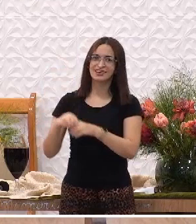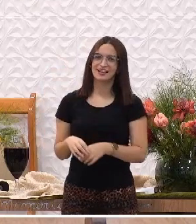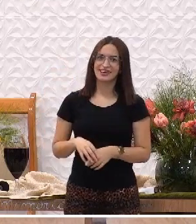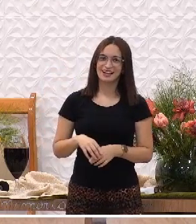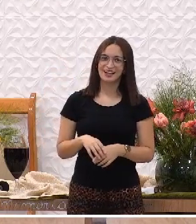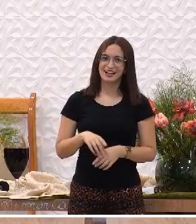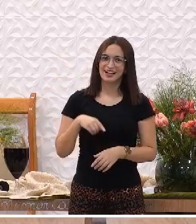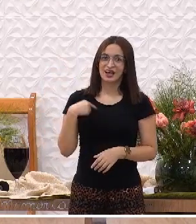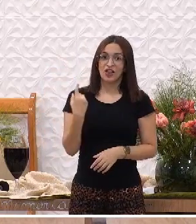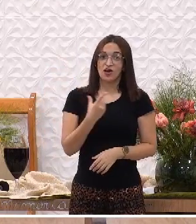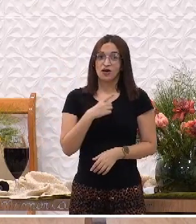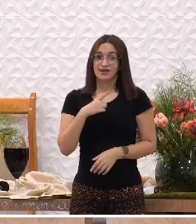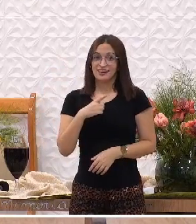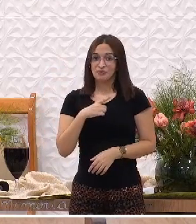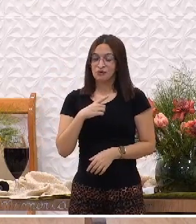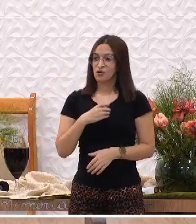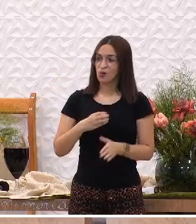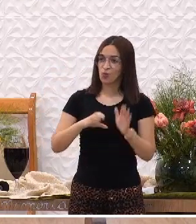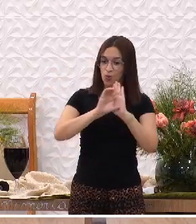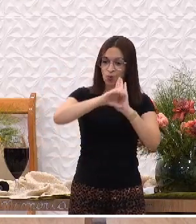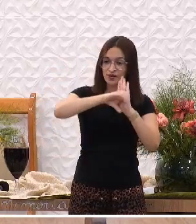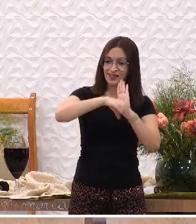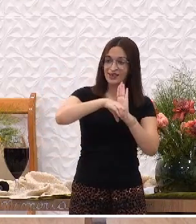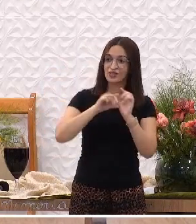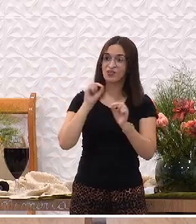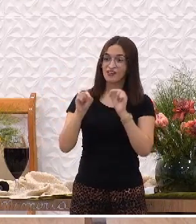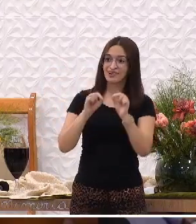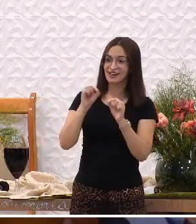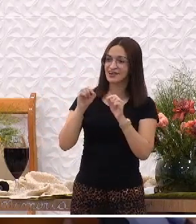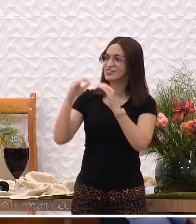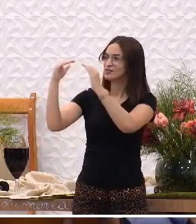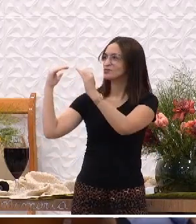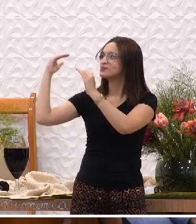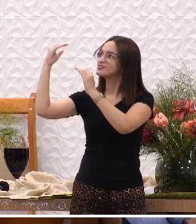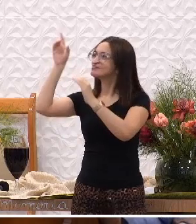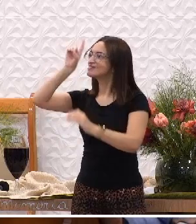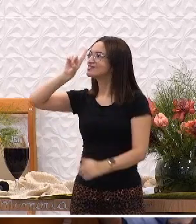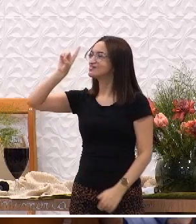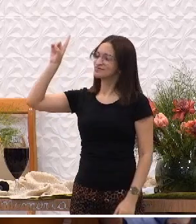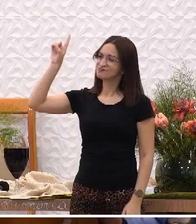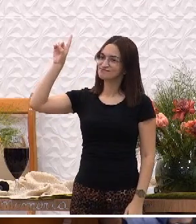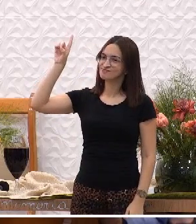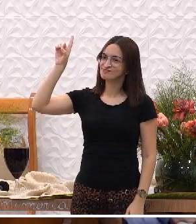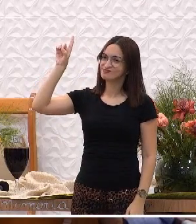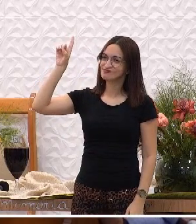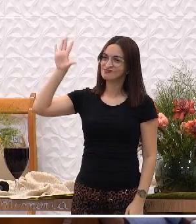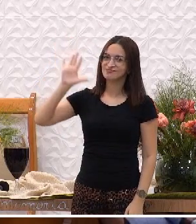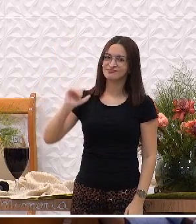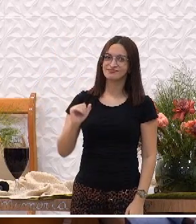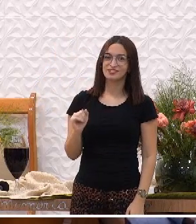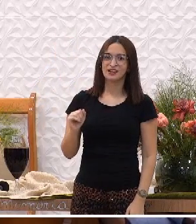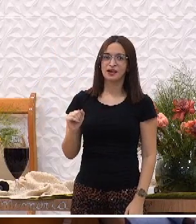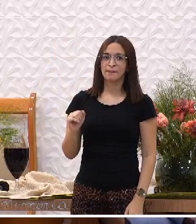da soberania de Deus, né? Tipo, algo que praticamente todo assunto que a gente fala, a gente meio que entende